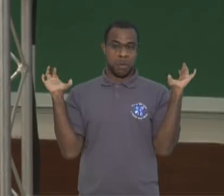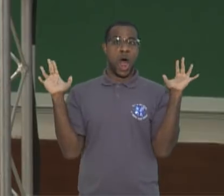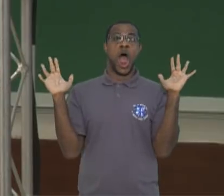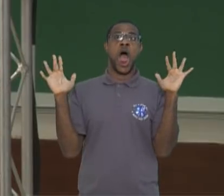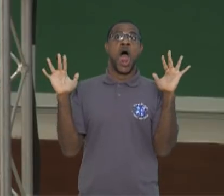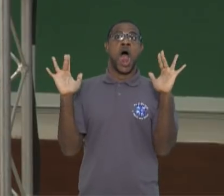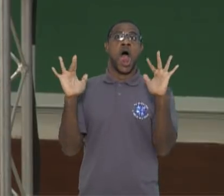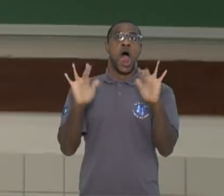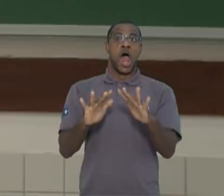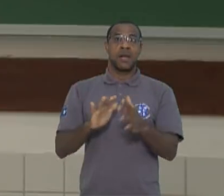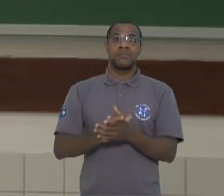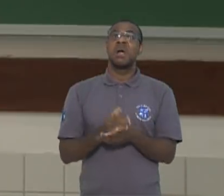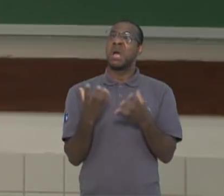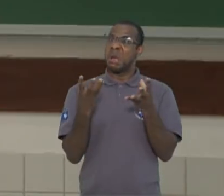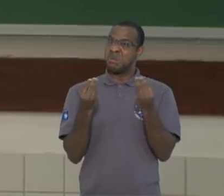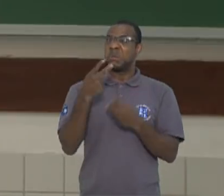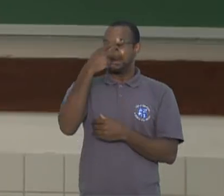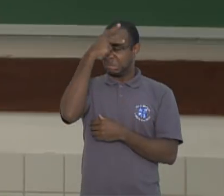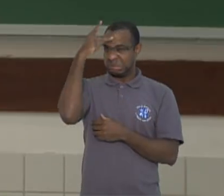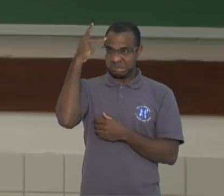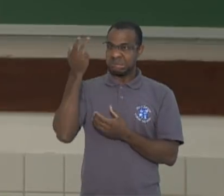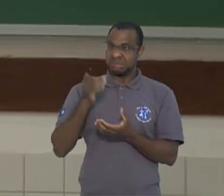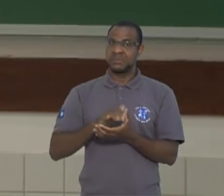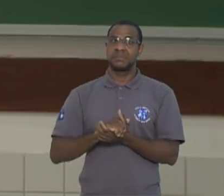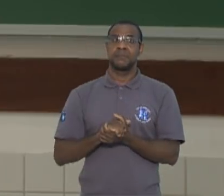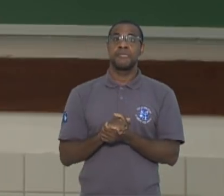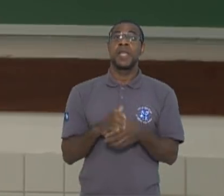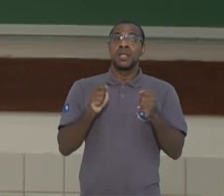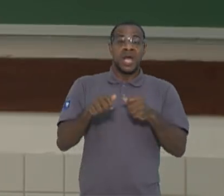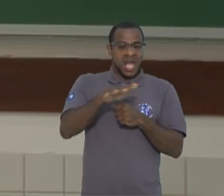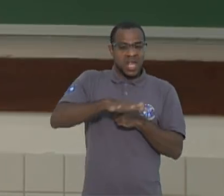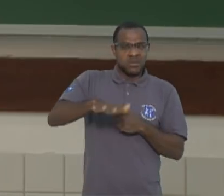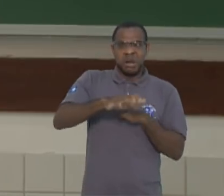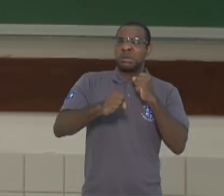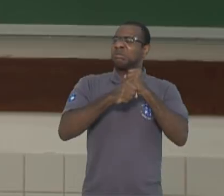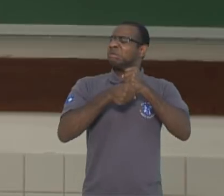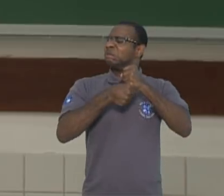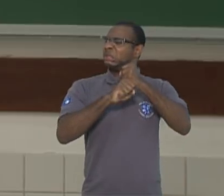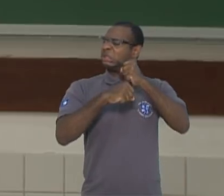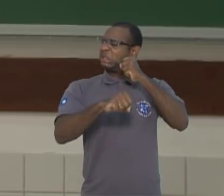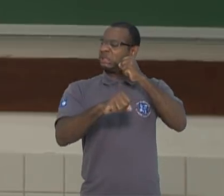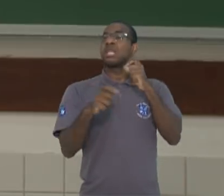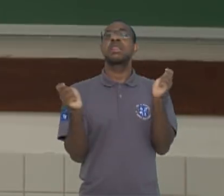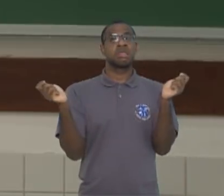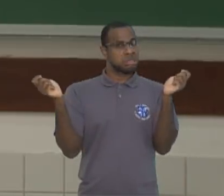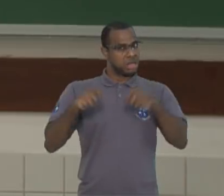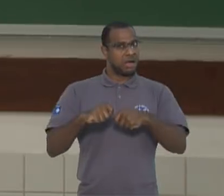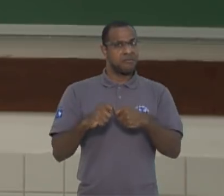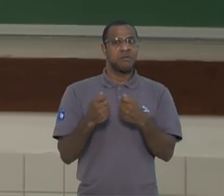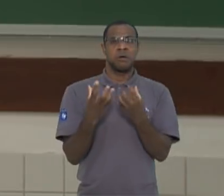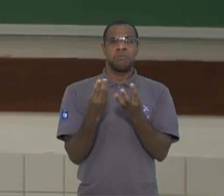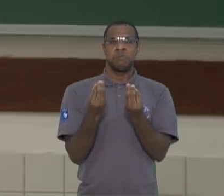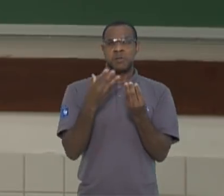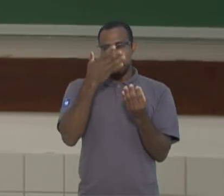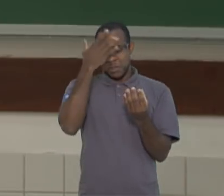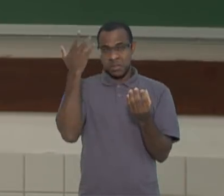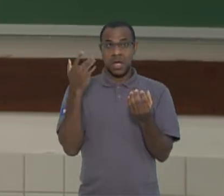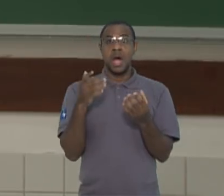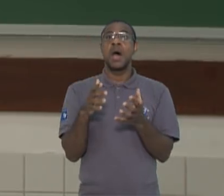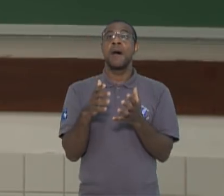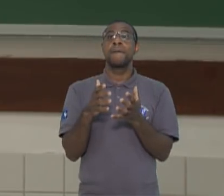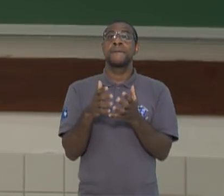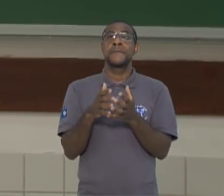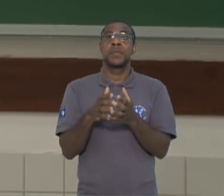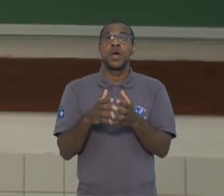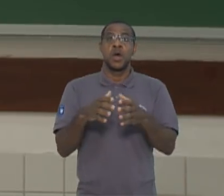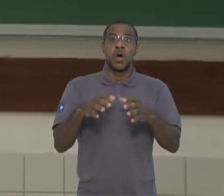Imaginou? É muita gente, né? Então, esse espaço era muito grande, cabia muita gente. O palco ficava no meio e